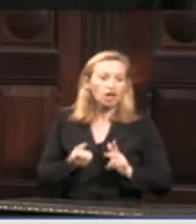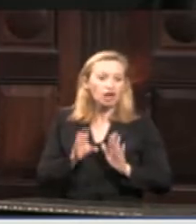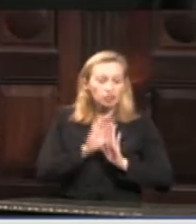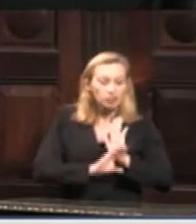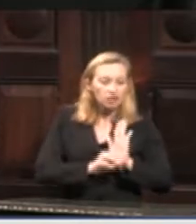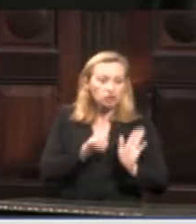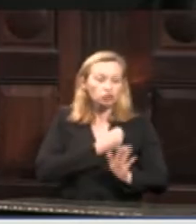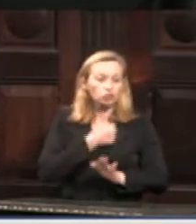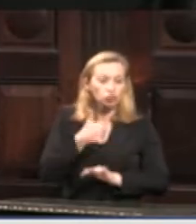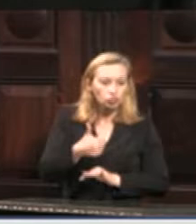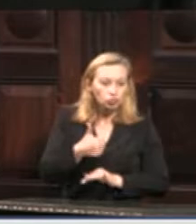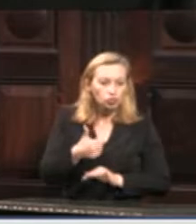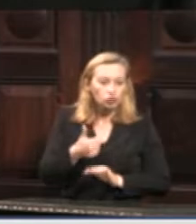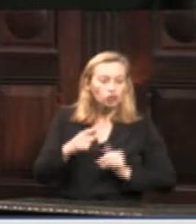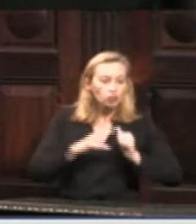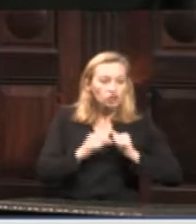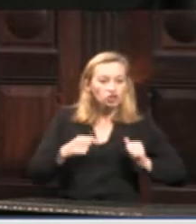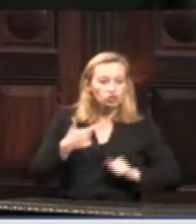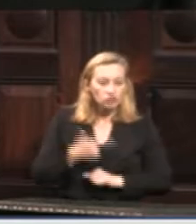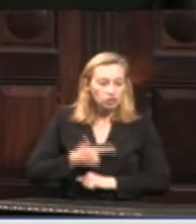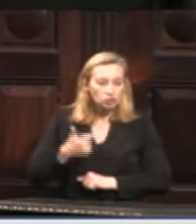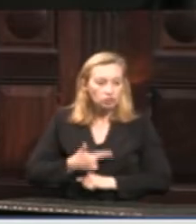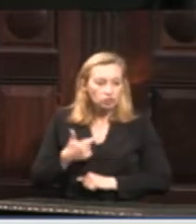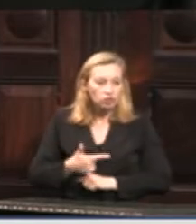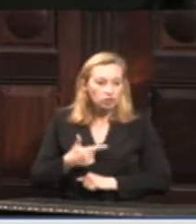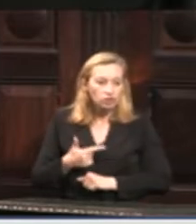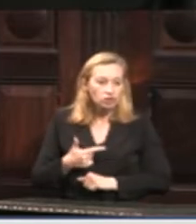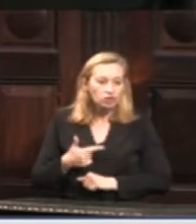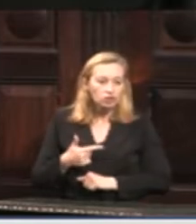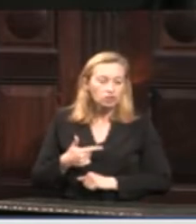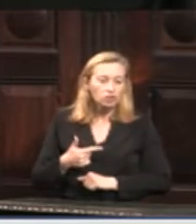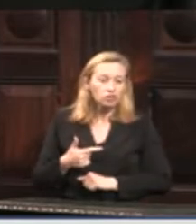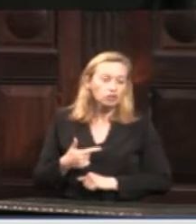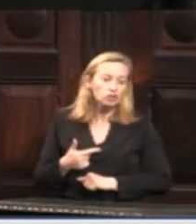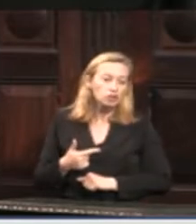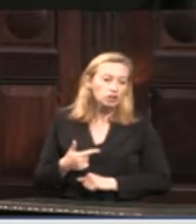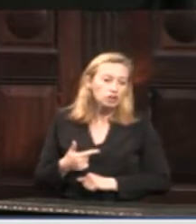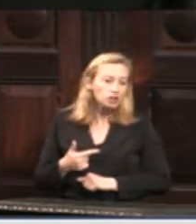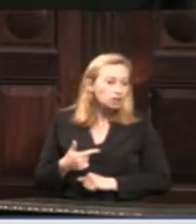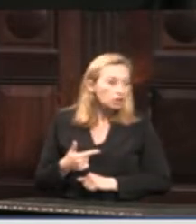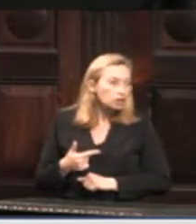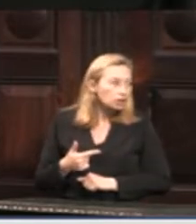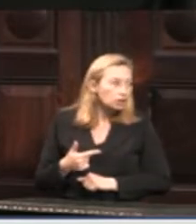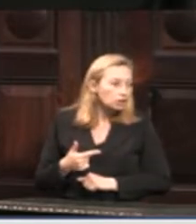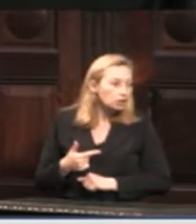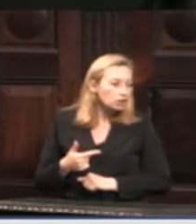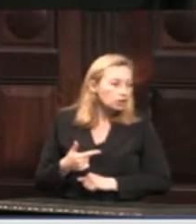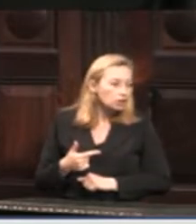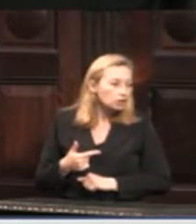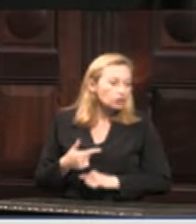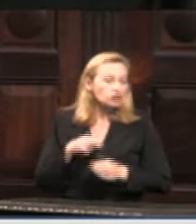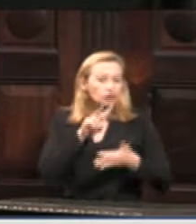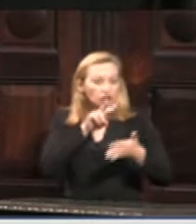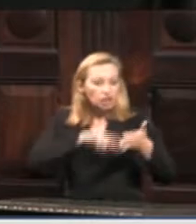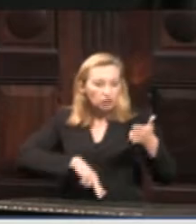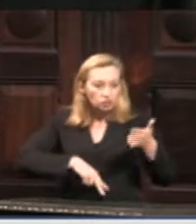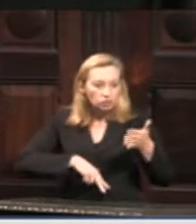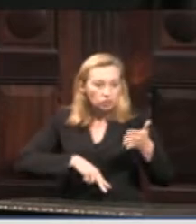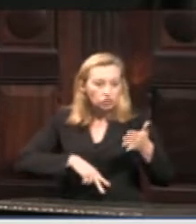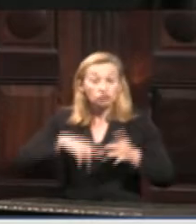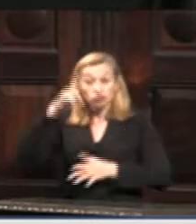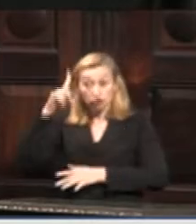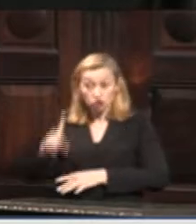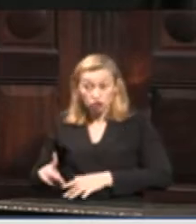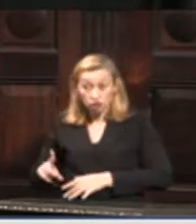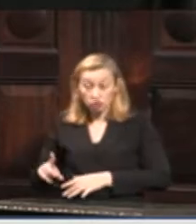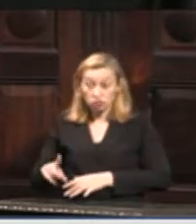O artigo 2 o artigo 2º passa a ter a seguinte redação: a leitura como direito humano